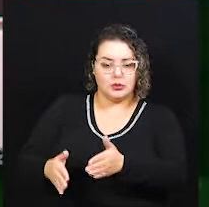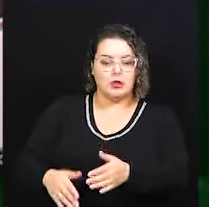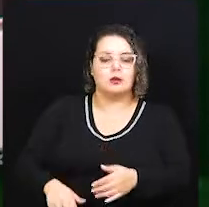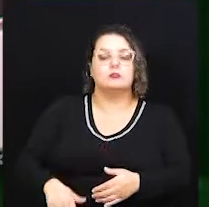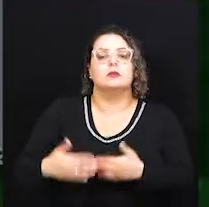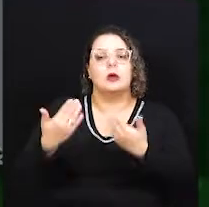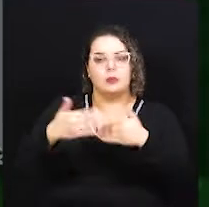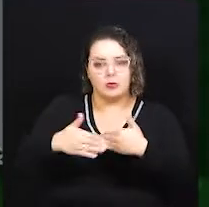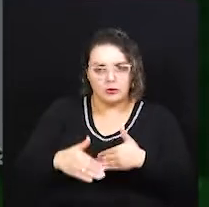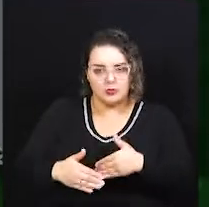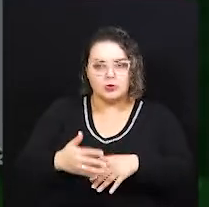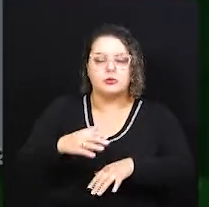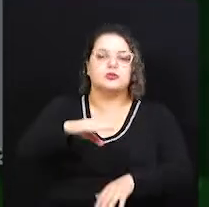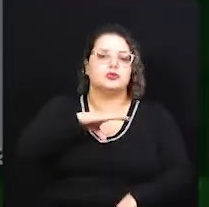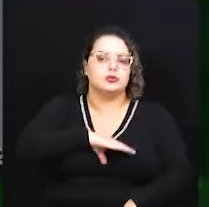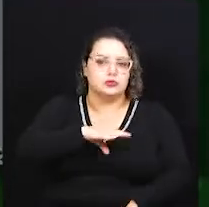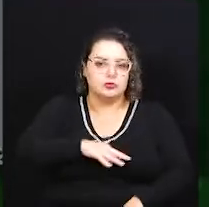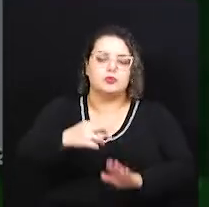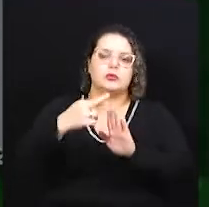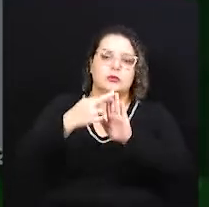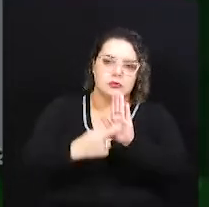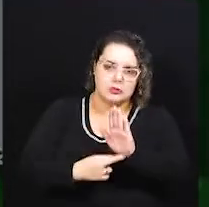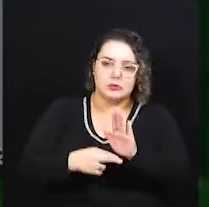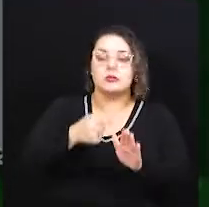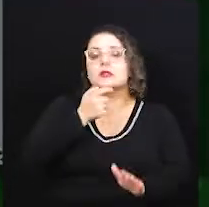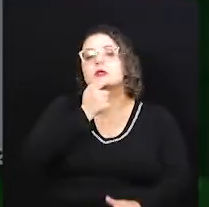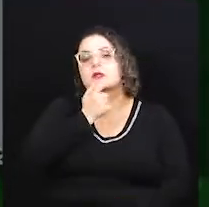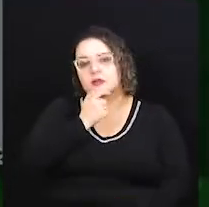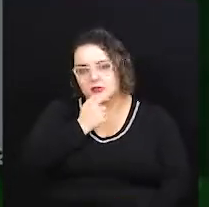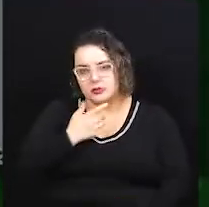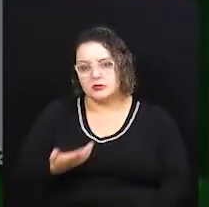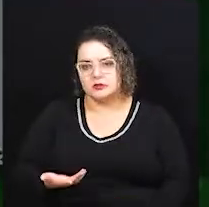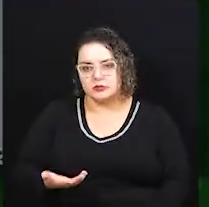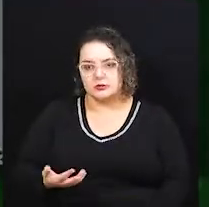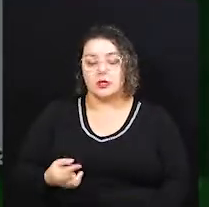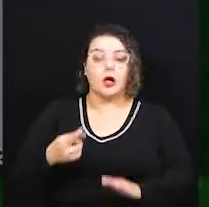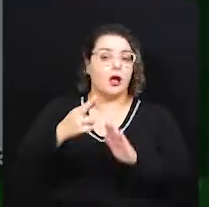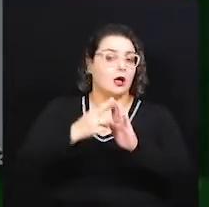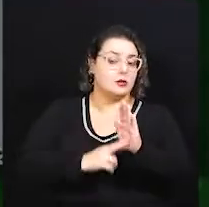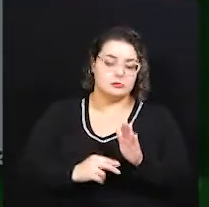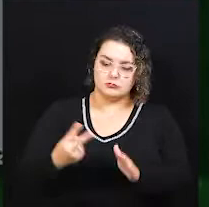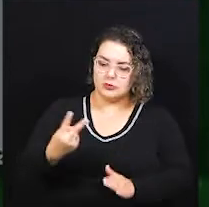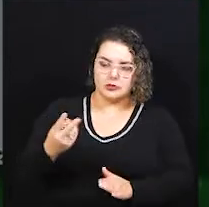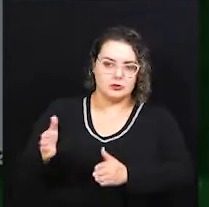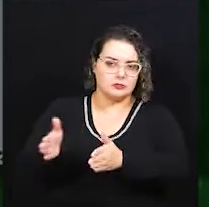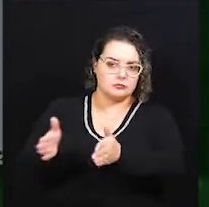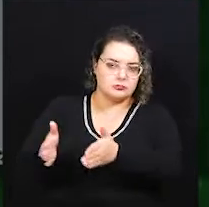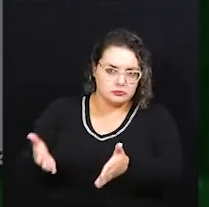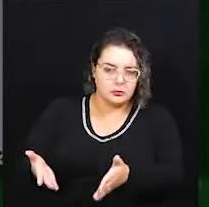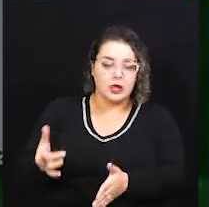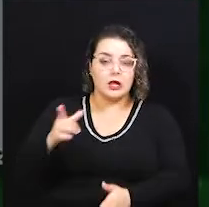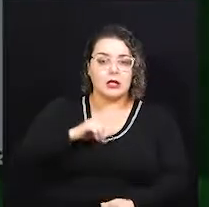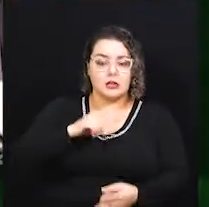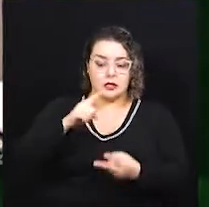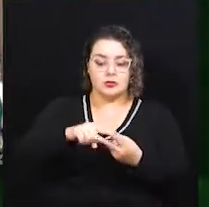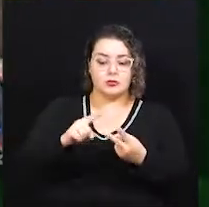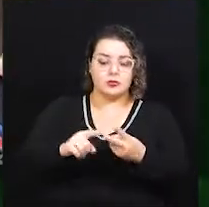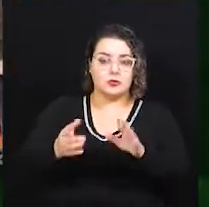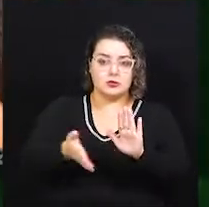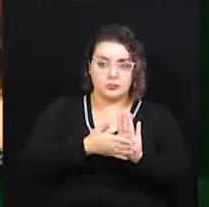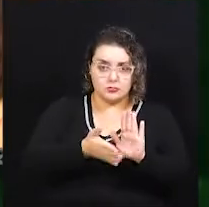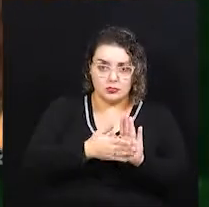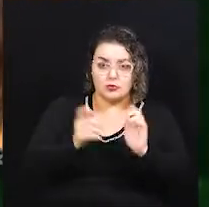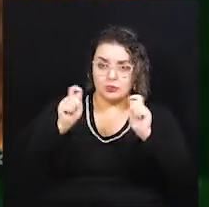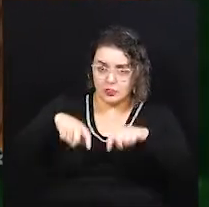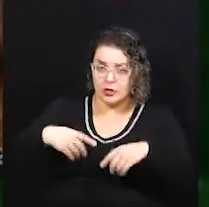é uma prova de língua portuguesa e redação e inglês. Então a redação está na segunda fase. O aluno terá duas